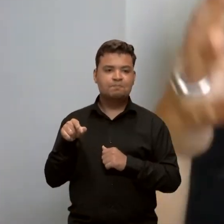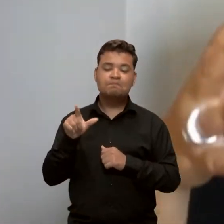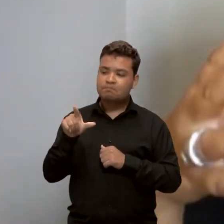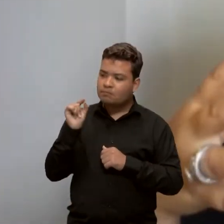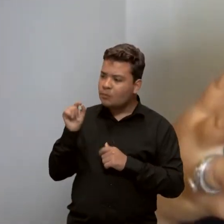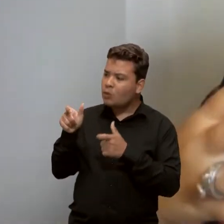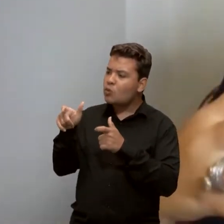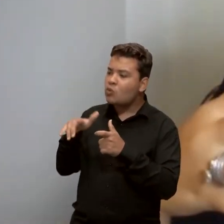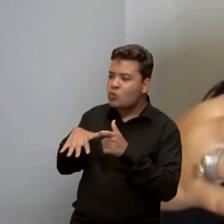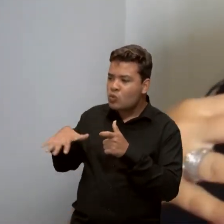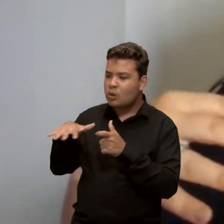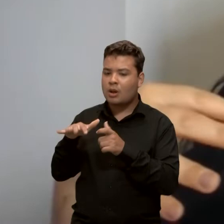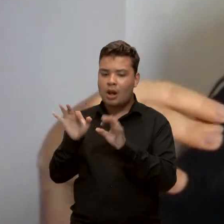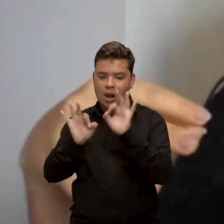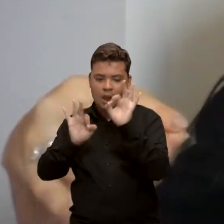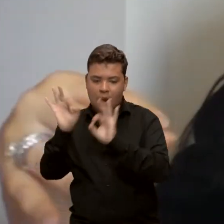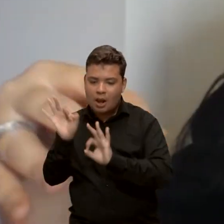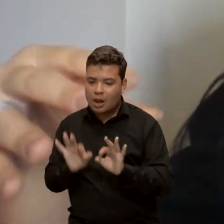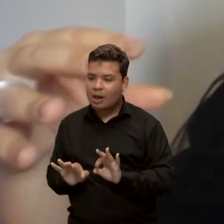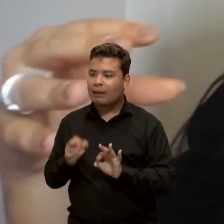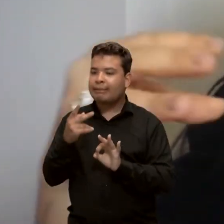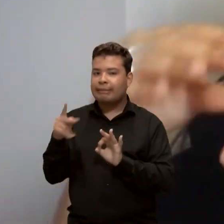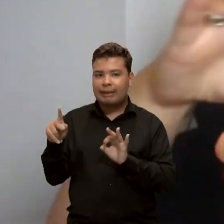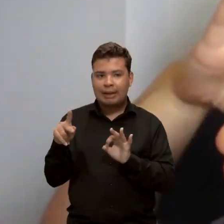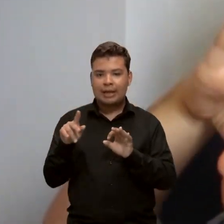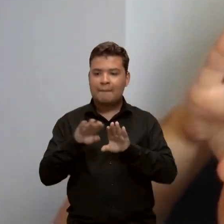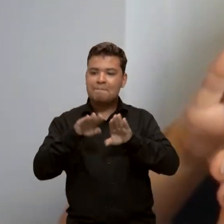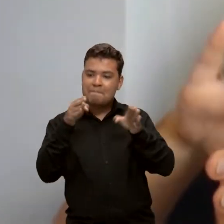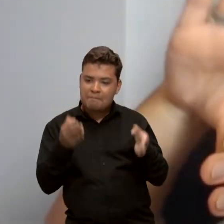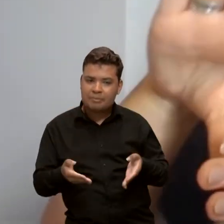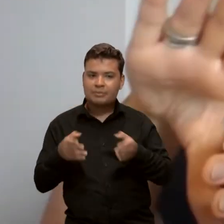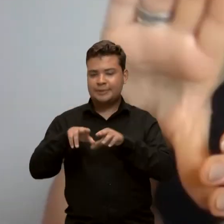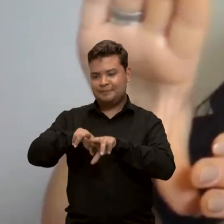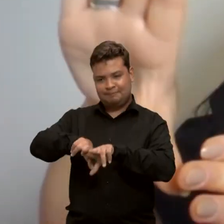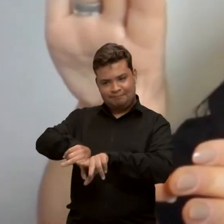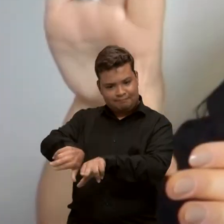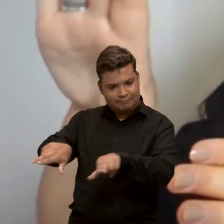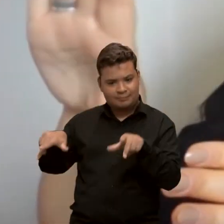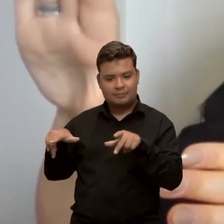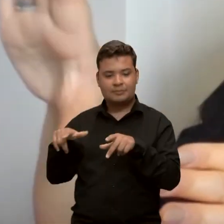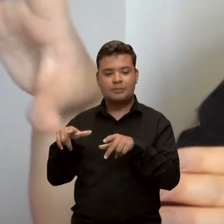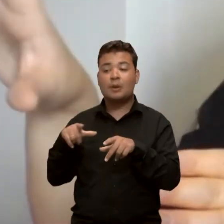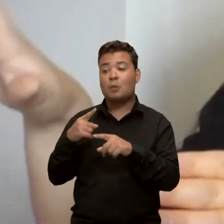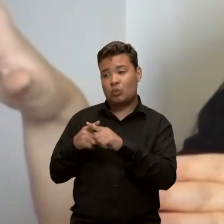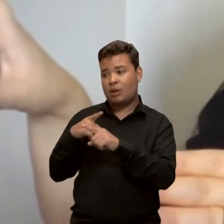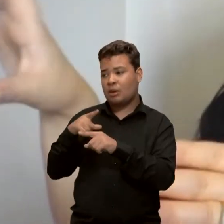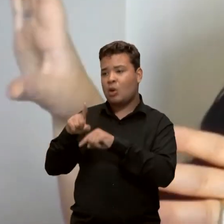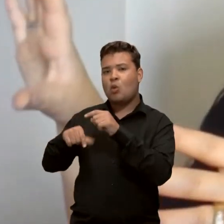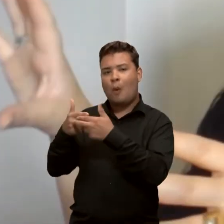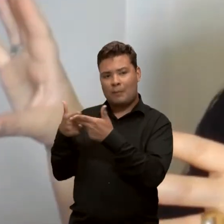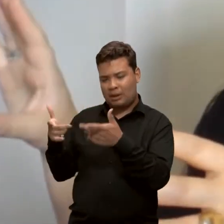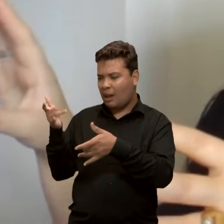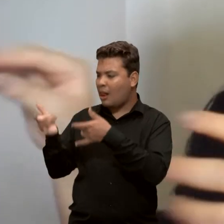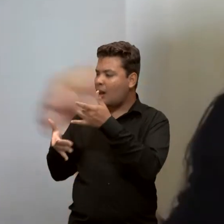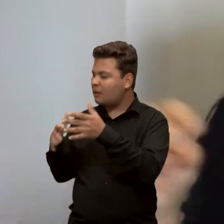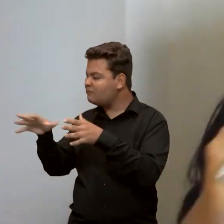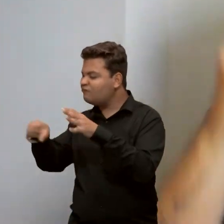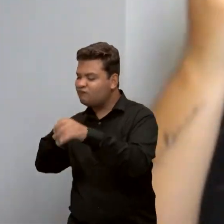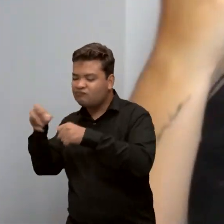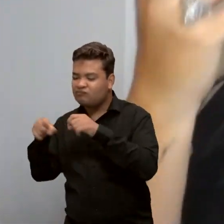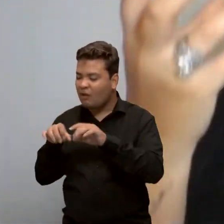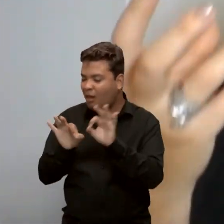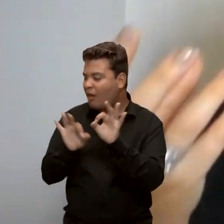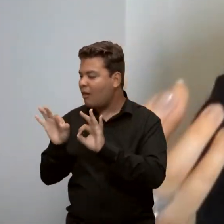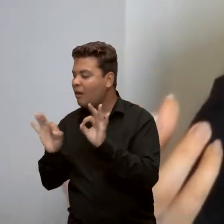espaço, monta os móveis da sua casa a partir dos objetos que estão ali disponíveis para que ela faça isso,